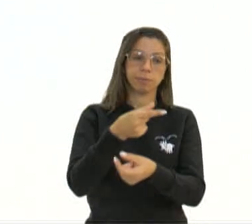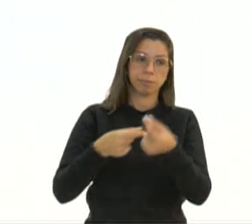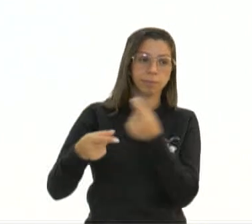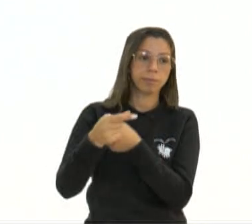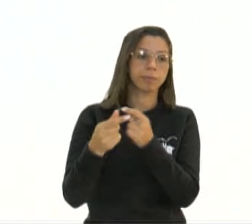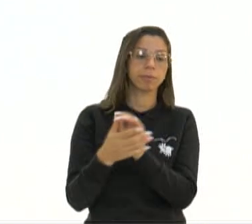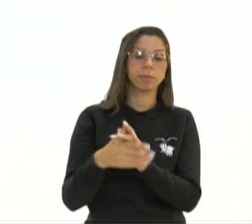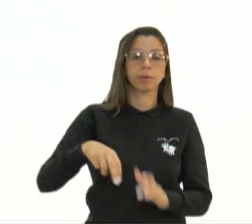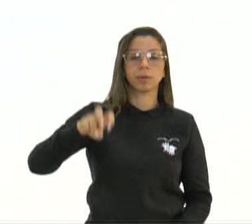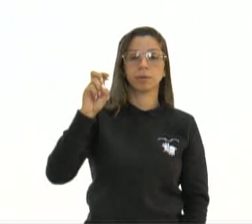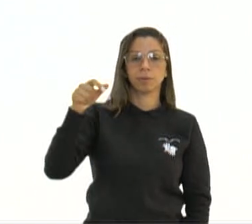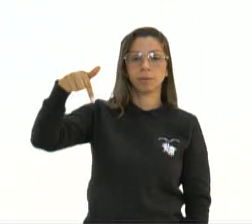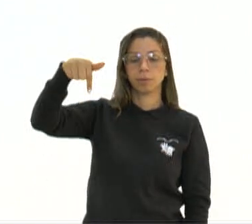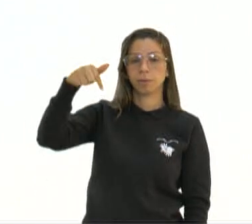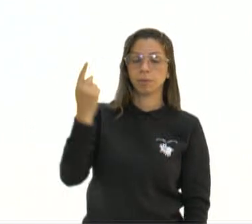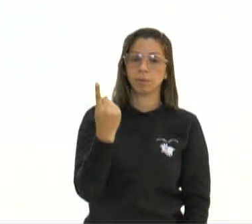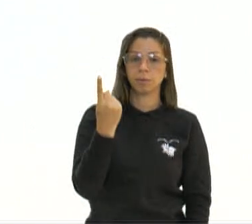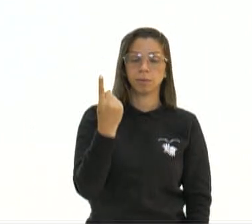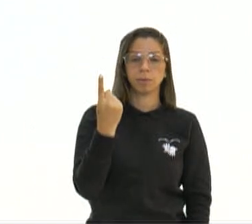né? Que é de R$